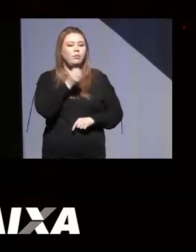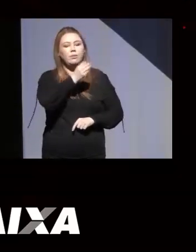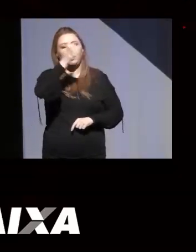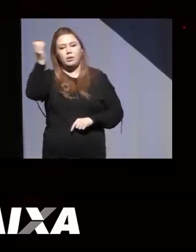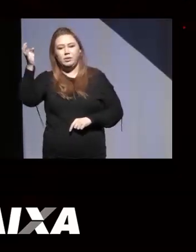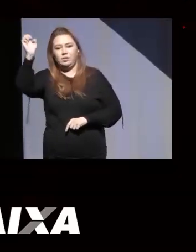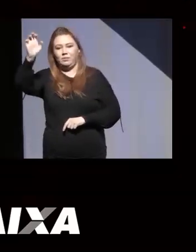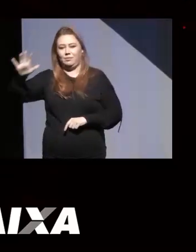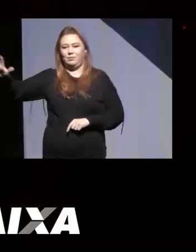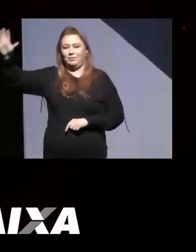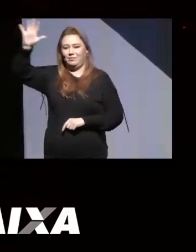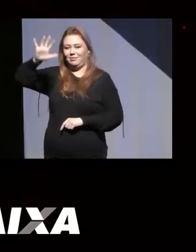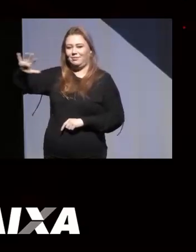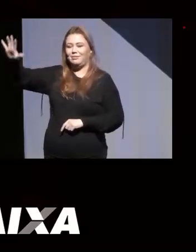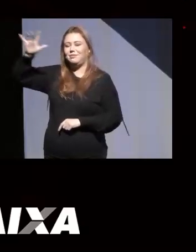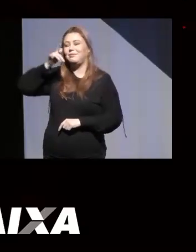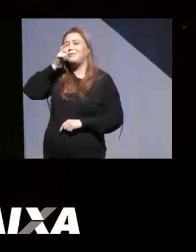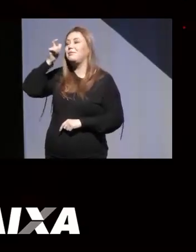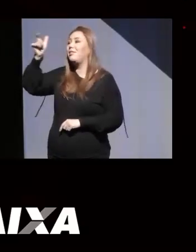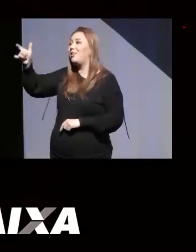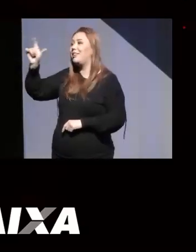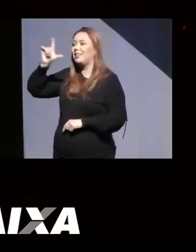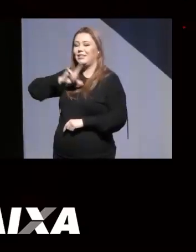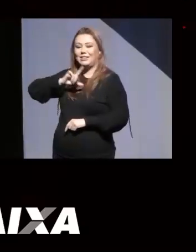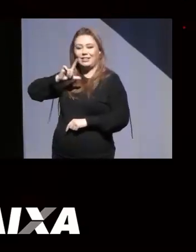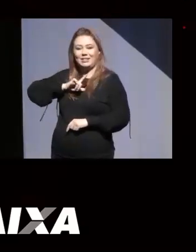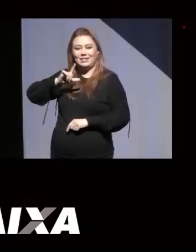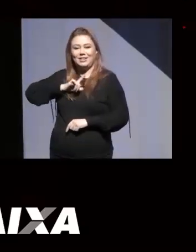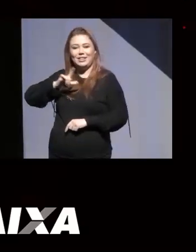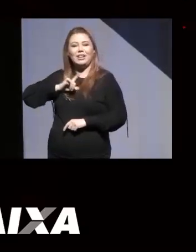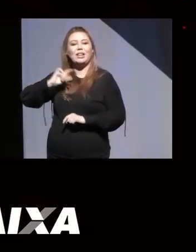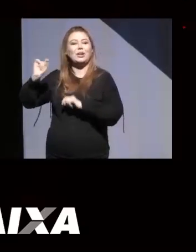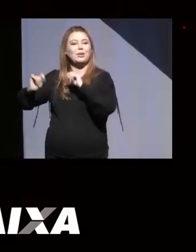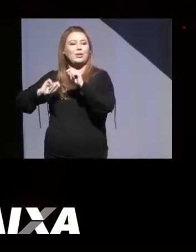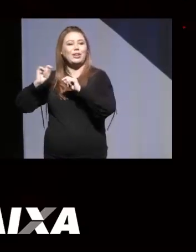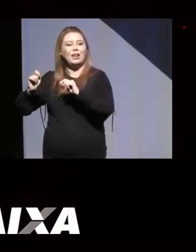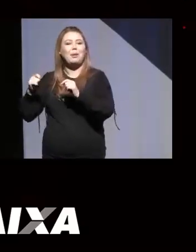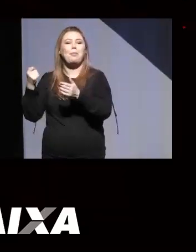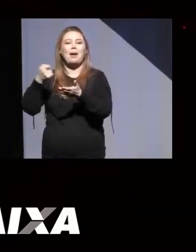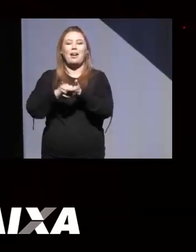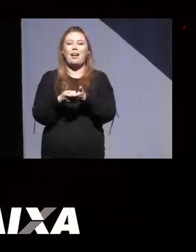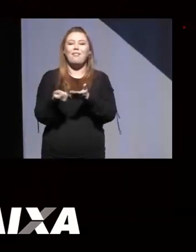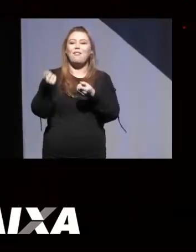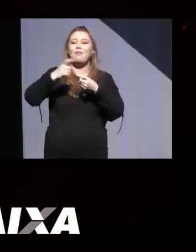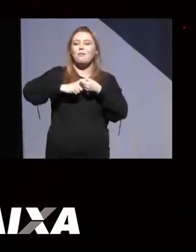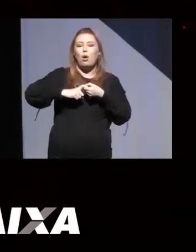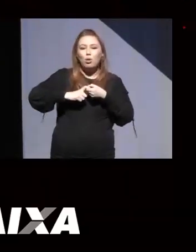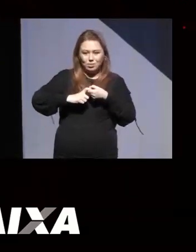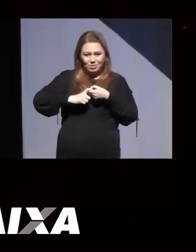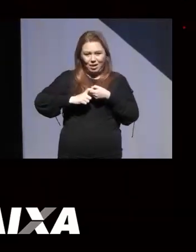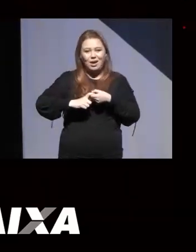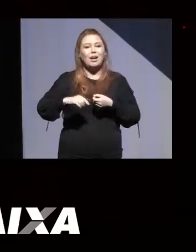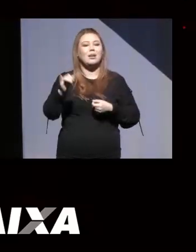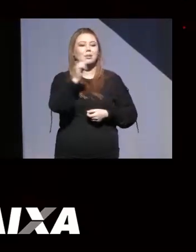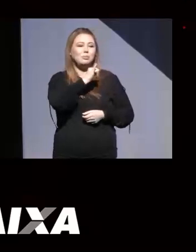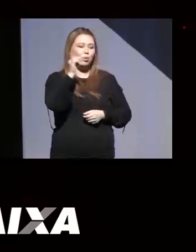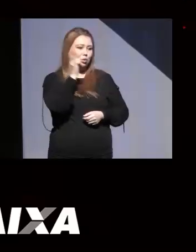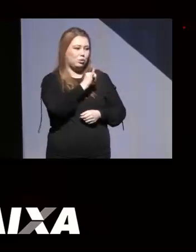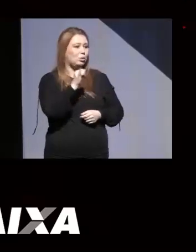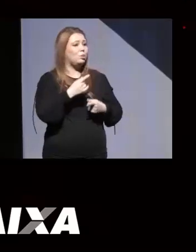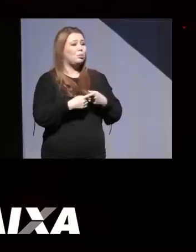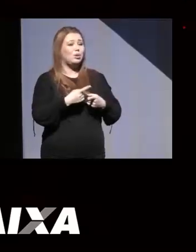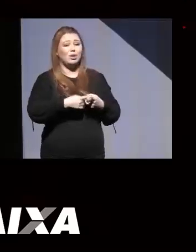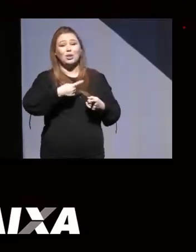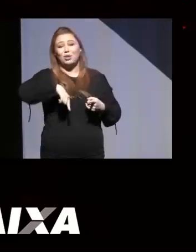Europa, já observou que tem aquele tax free, aquela devolução do tributo. Por que que é aquilo? Porque nós não temos dever